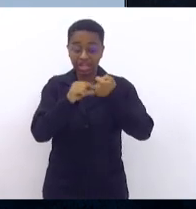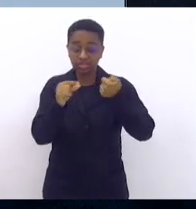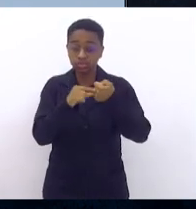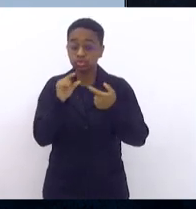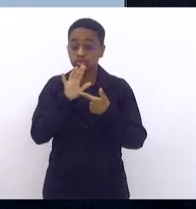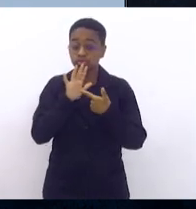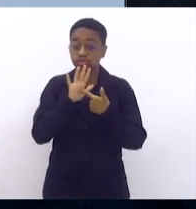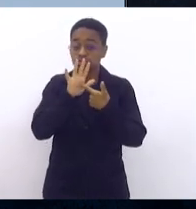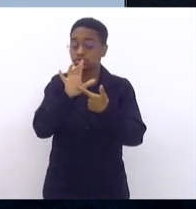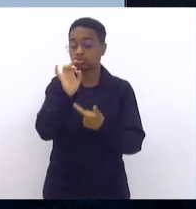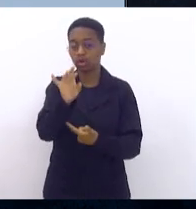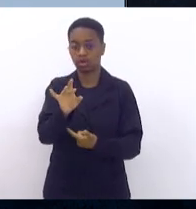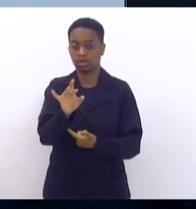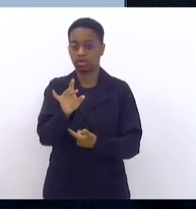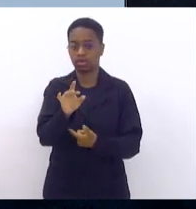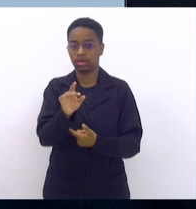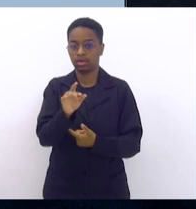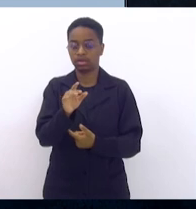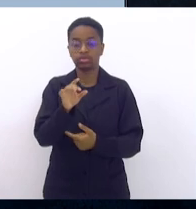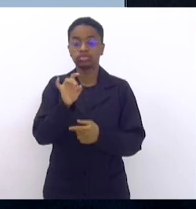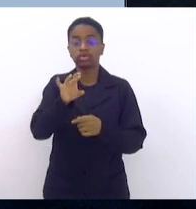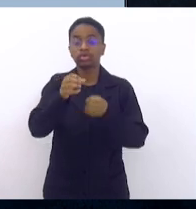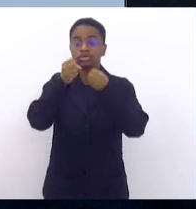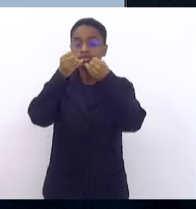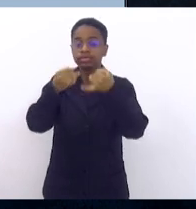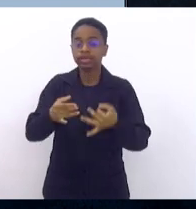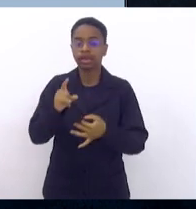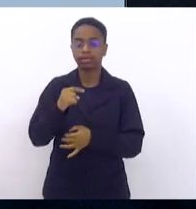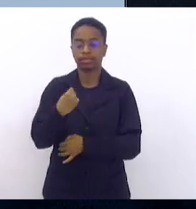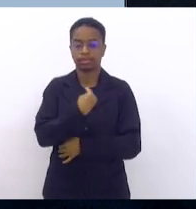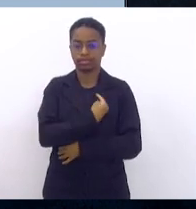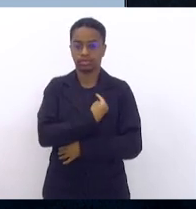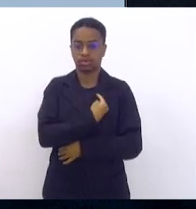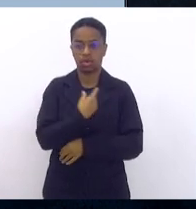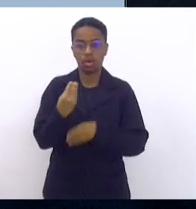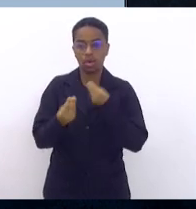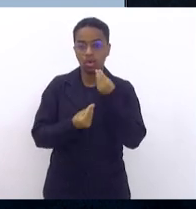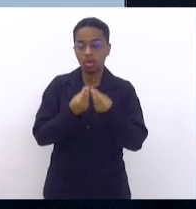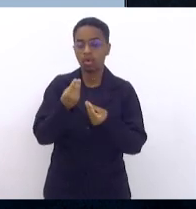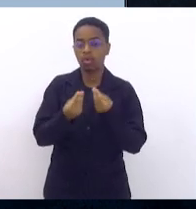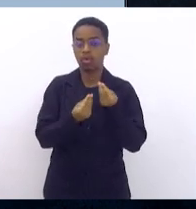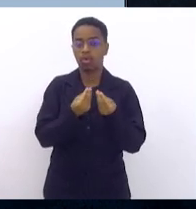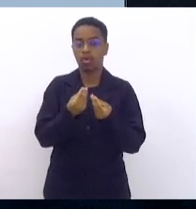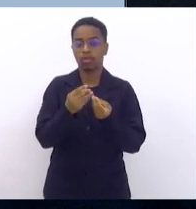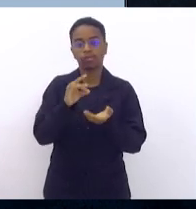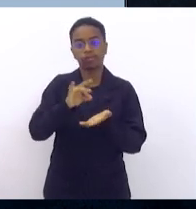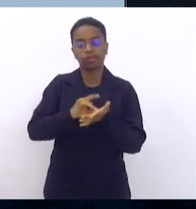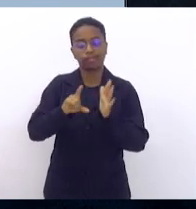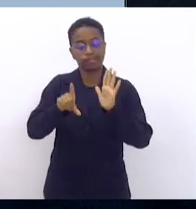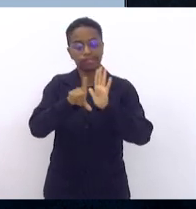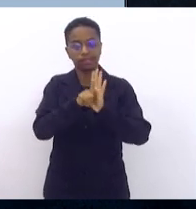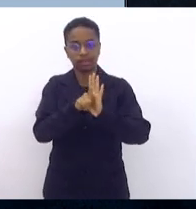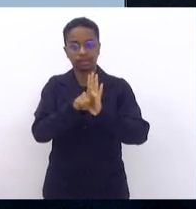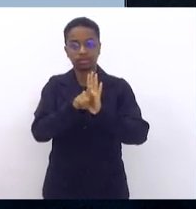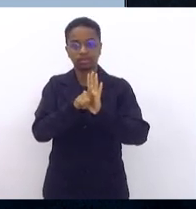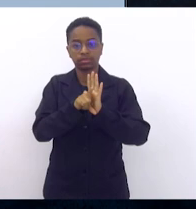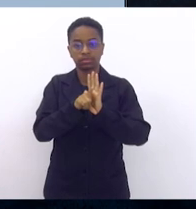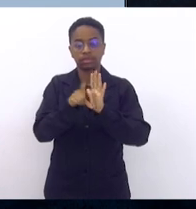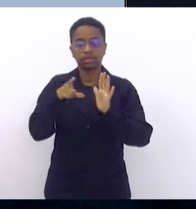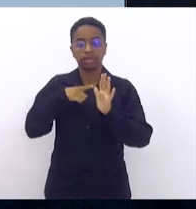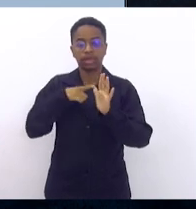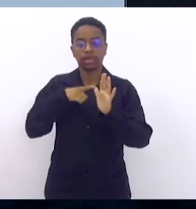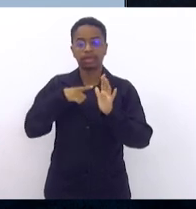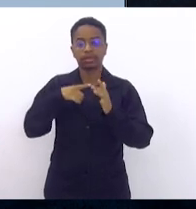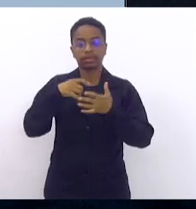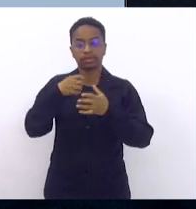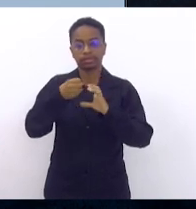pontuar né Para dar uma noção para nós de como que a legislação Ela traz elementos